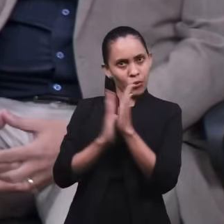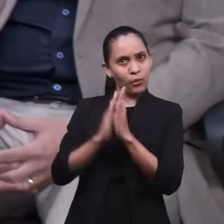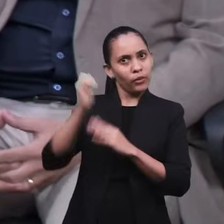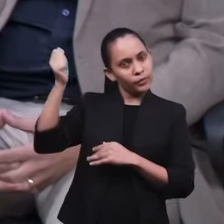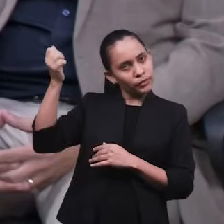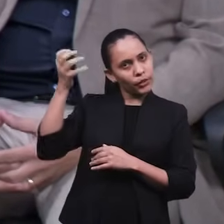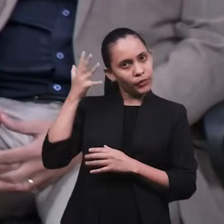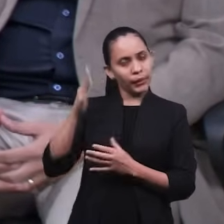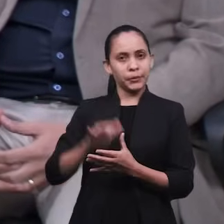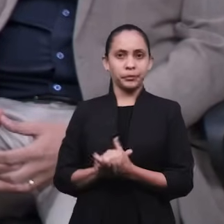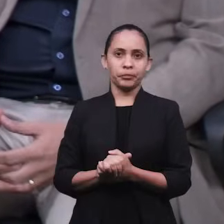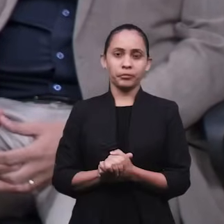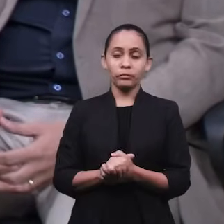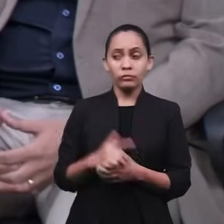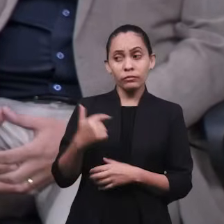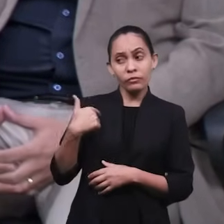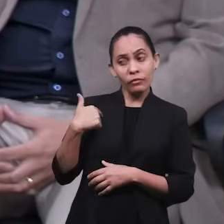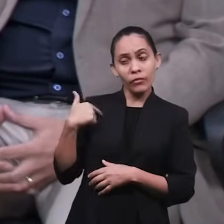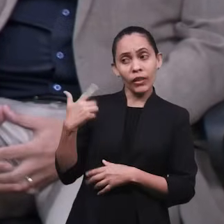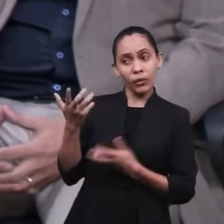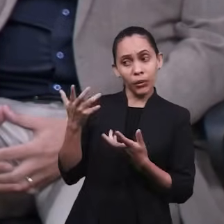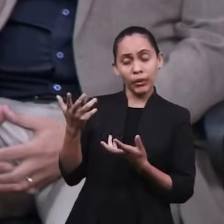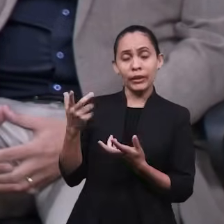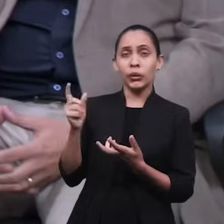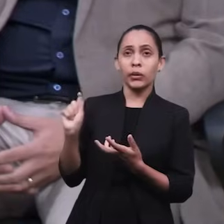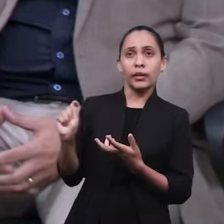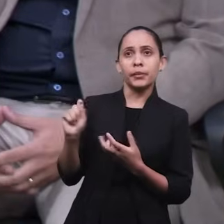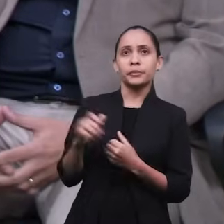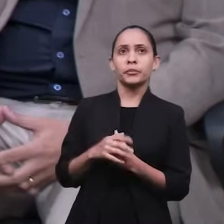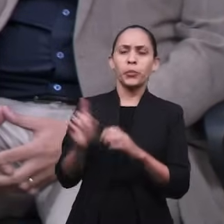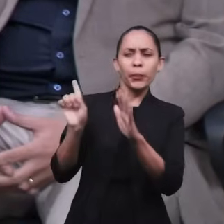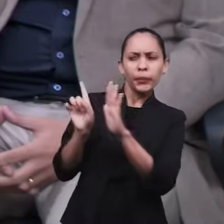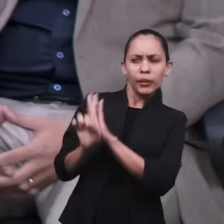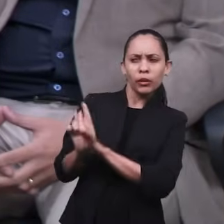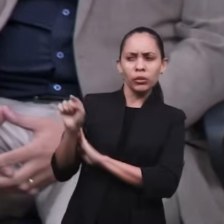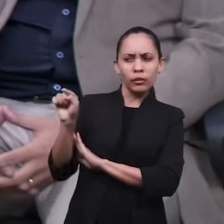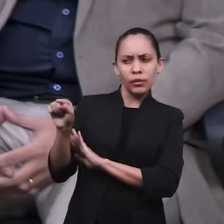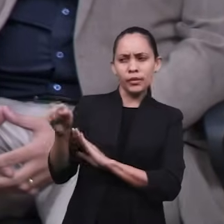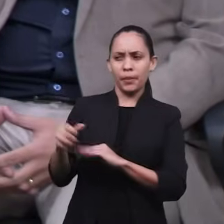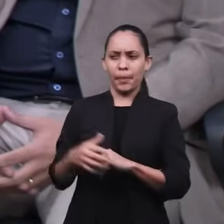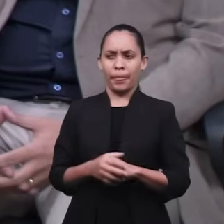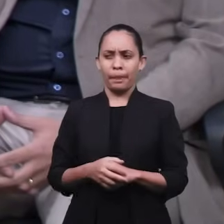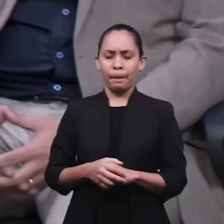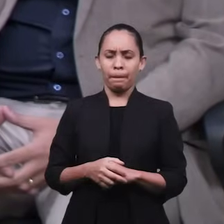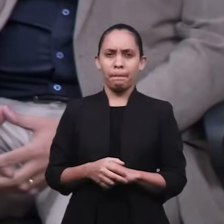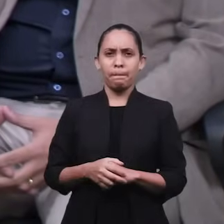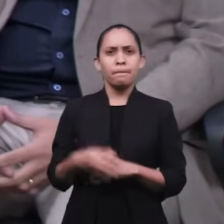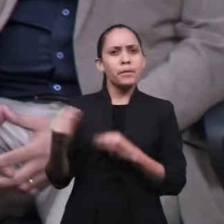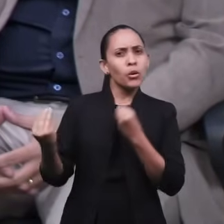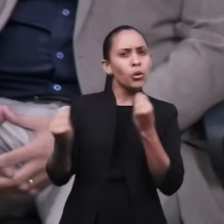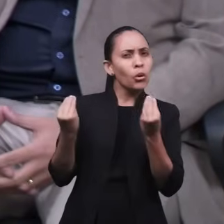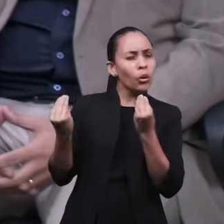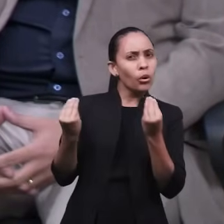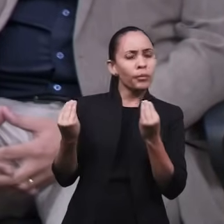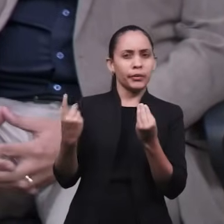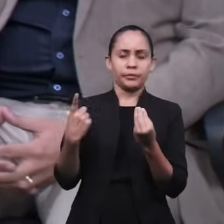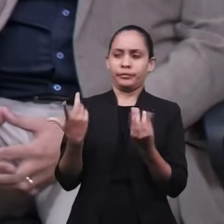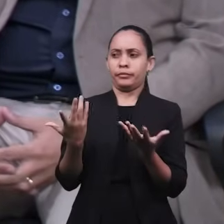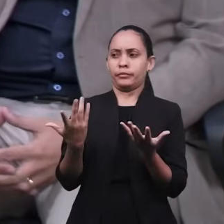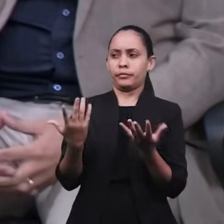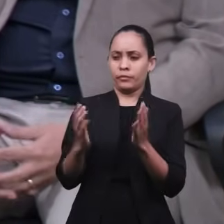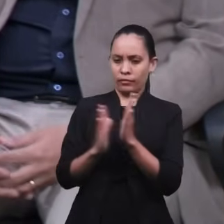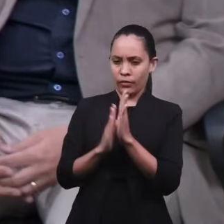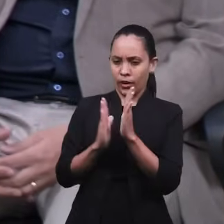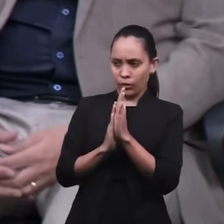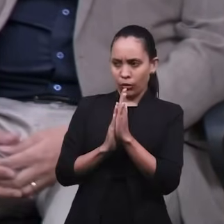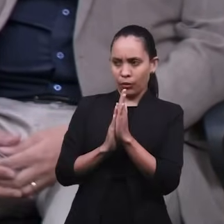que são revelados. E eu queria atribuir uma outra pergunta a você. Como que os irmãos, como é que é feito